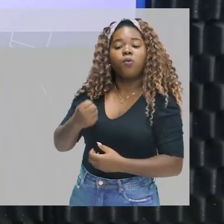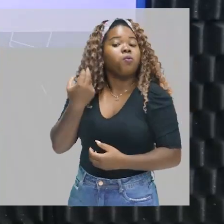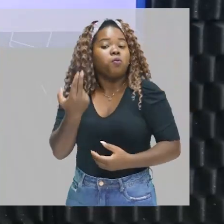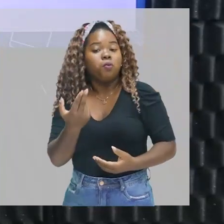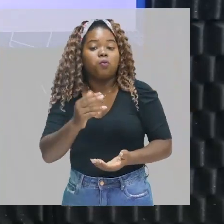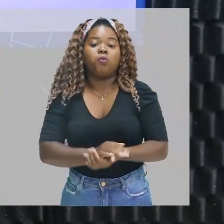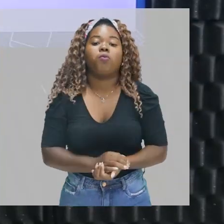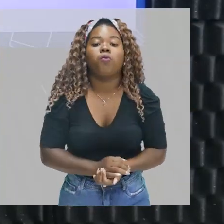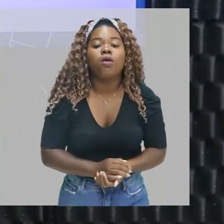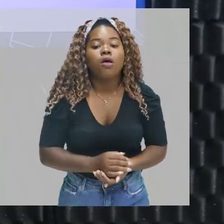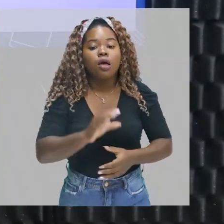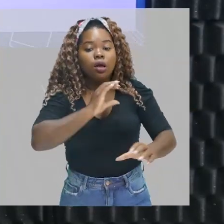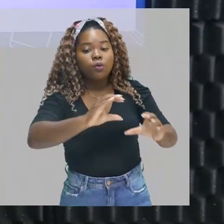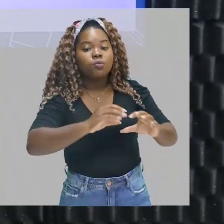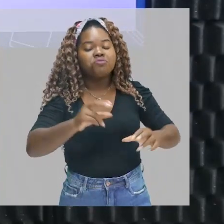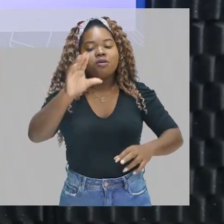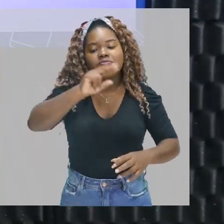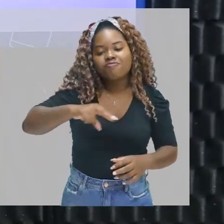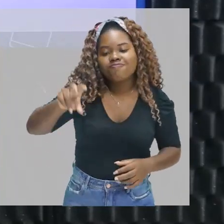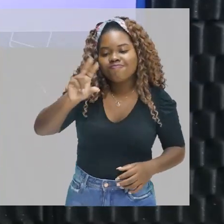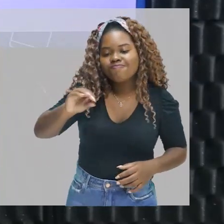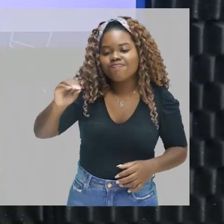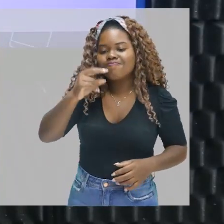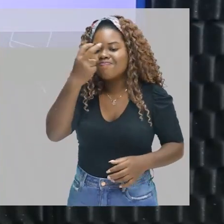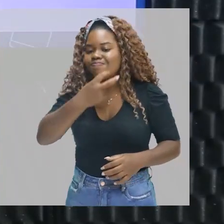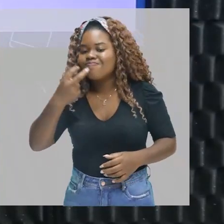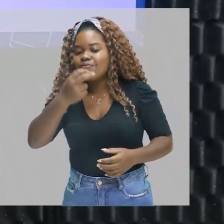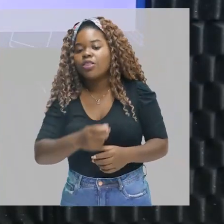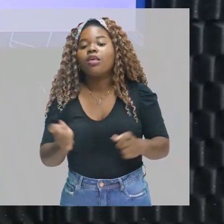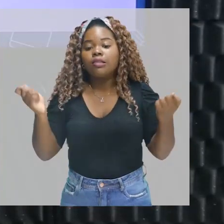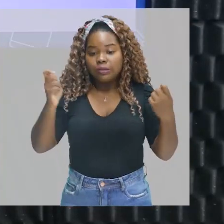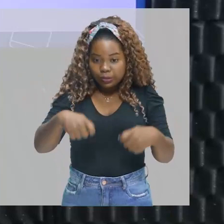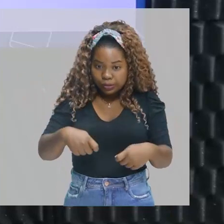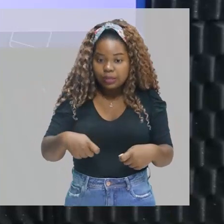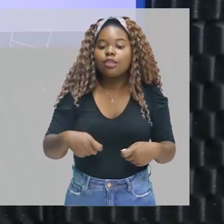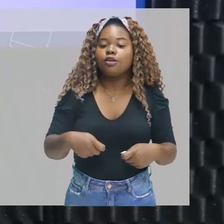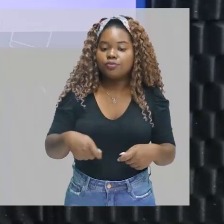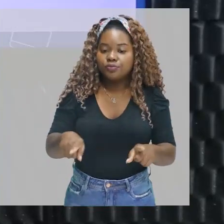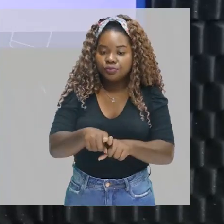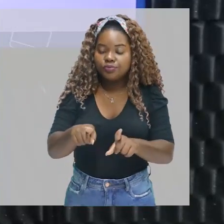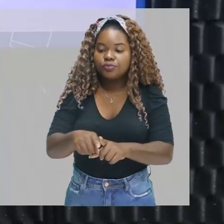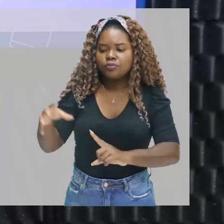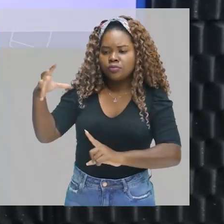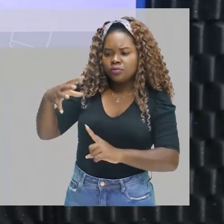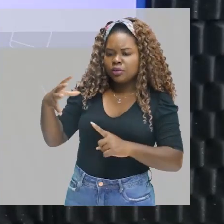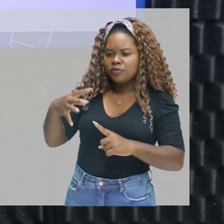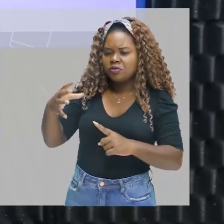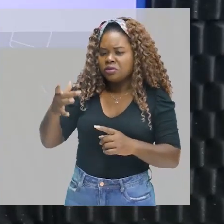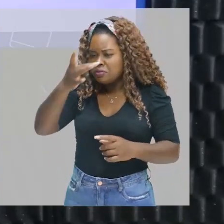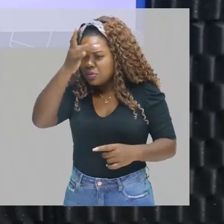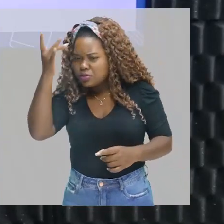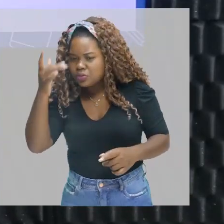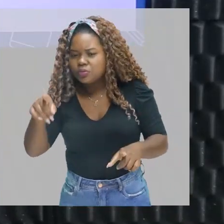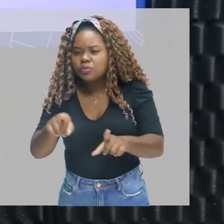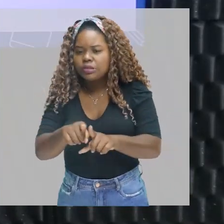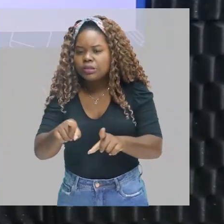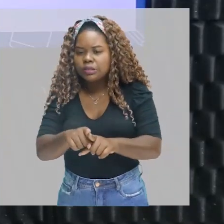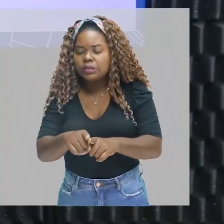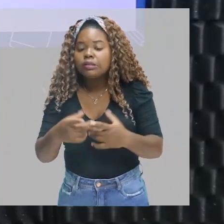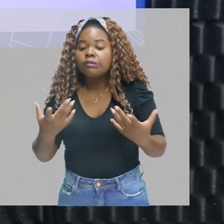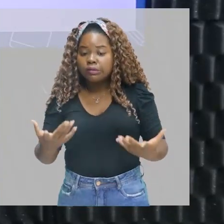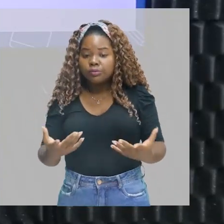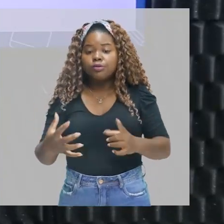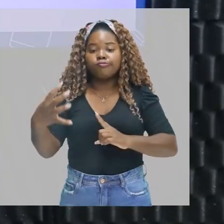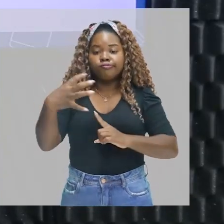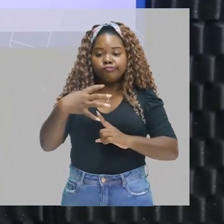comunicação oral. Nós podemos influenciar pessoas e ser influenciado também através de outras